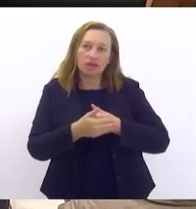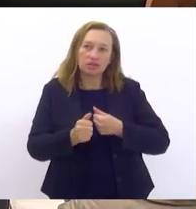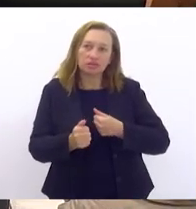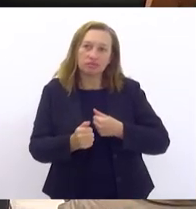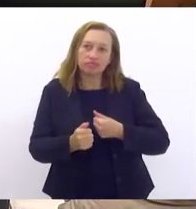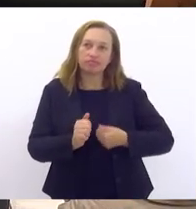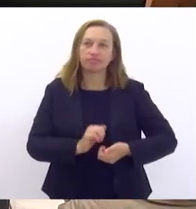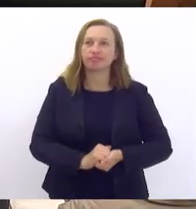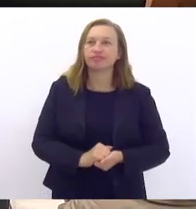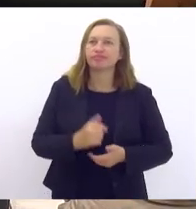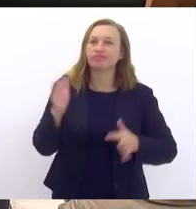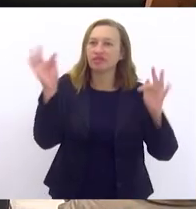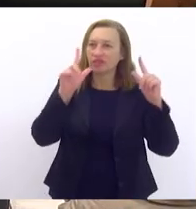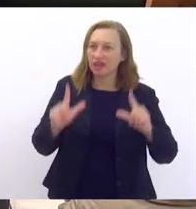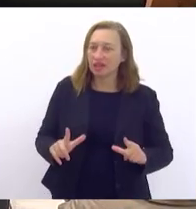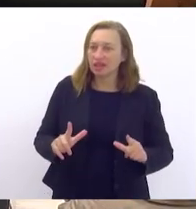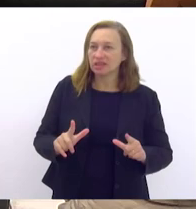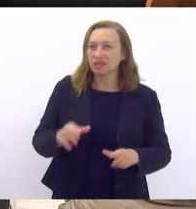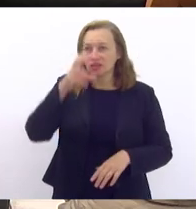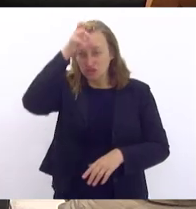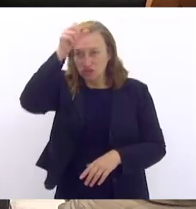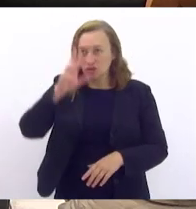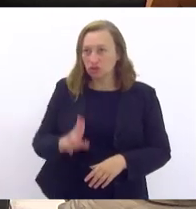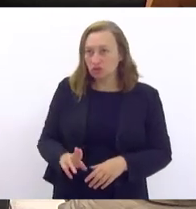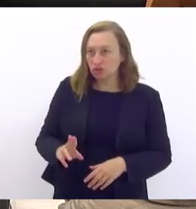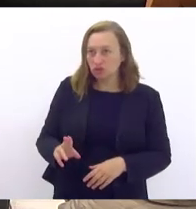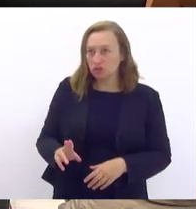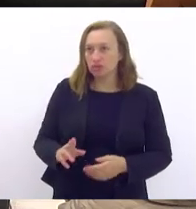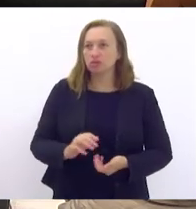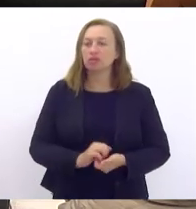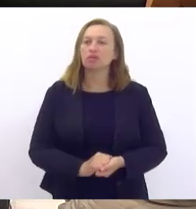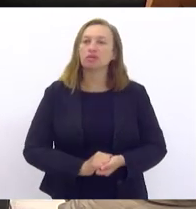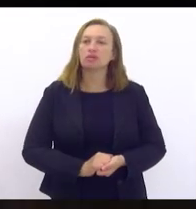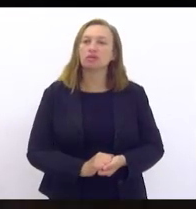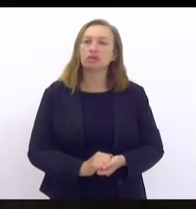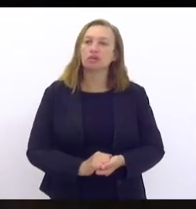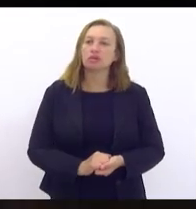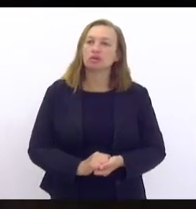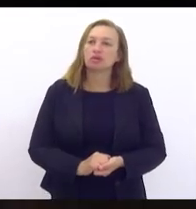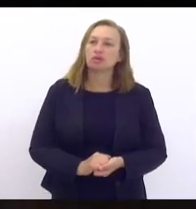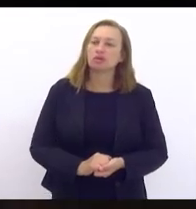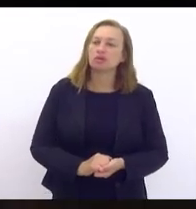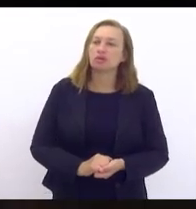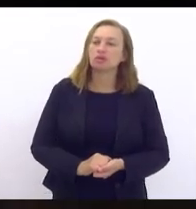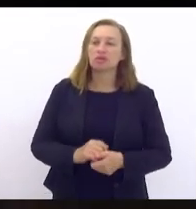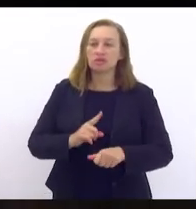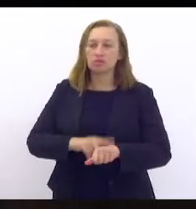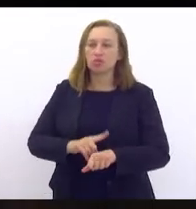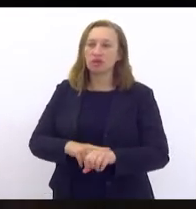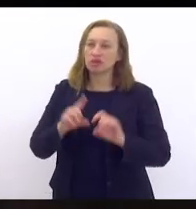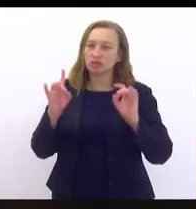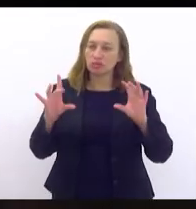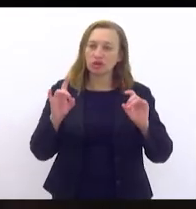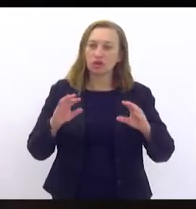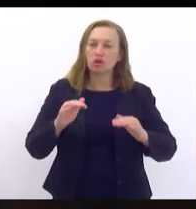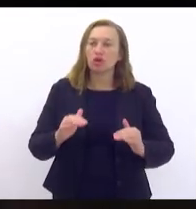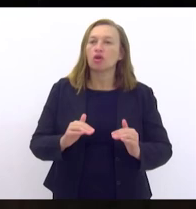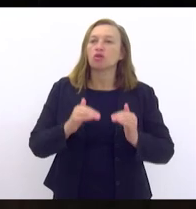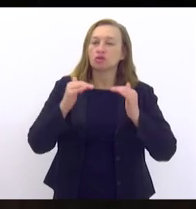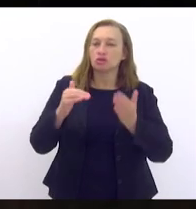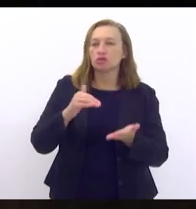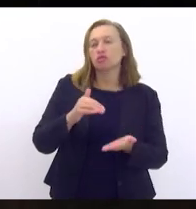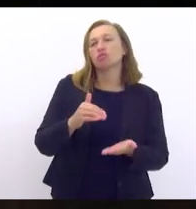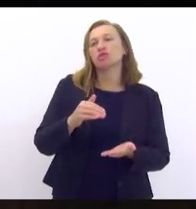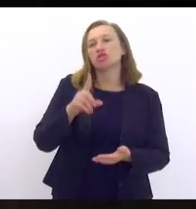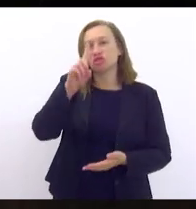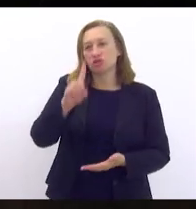fico muito feliz te ajude pelo pela receptividade aqui para o nosso evento o sub diretor-geral do